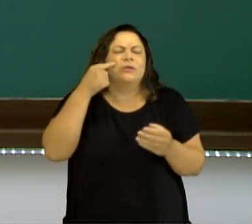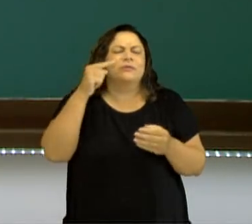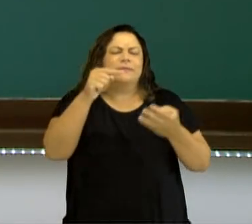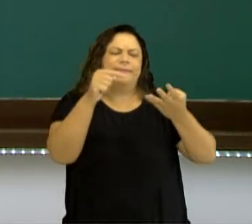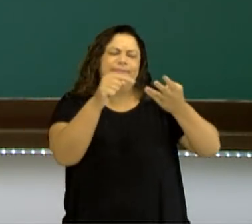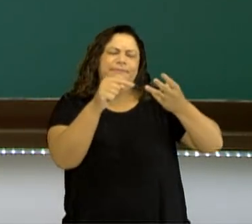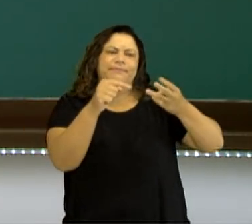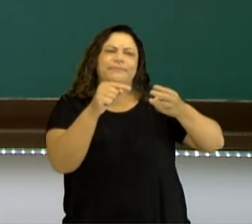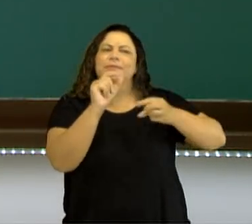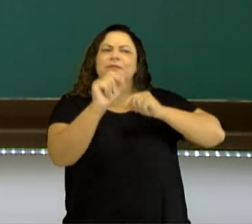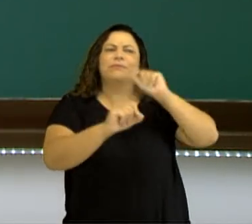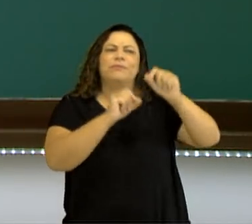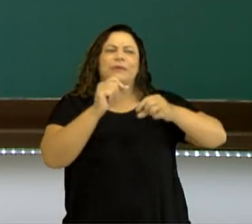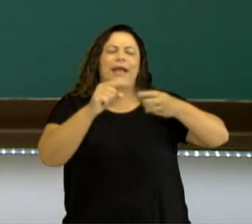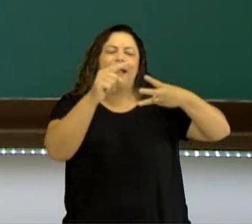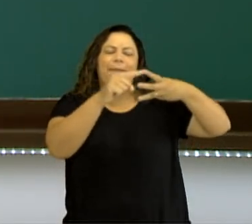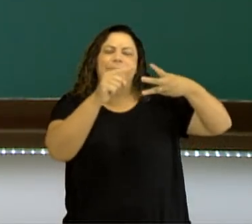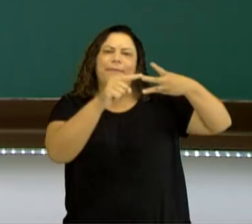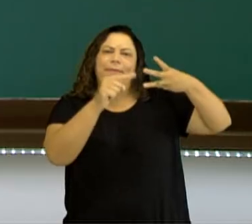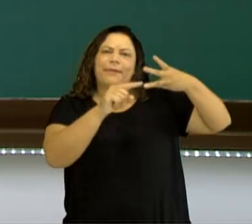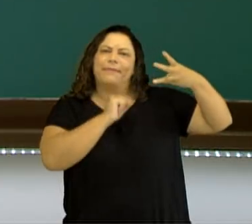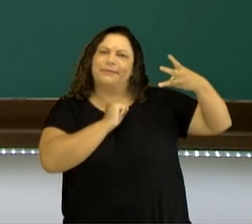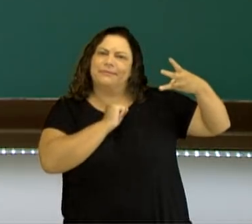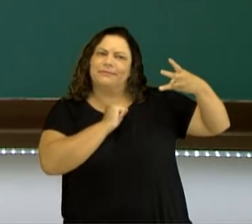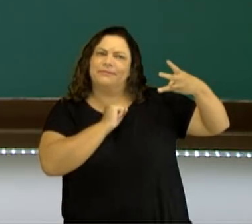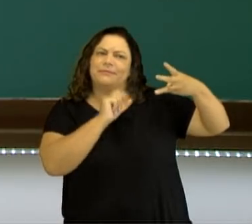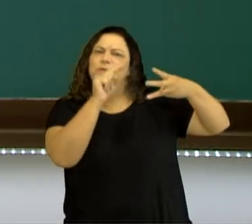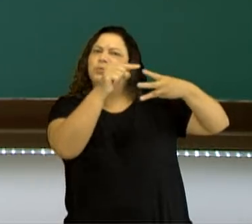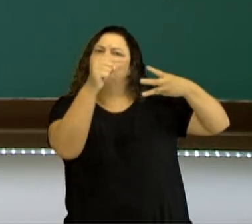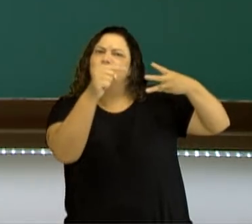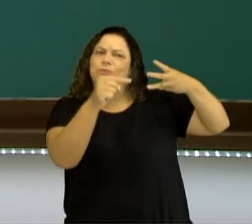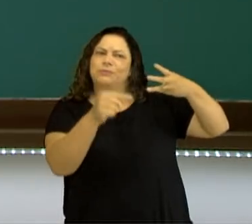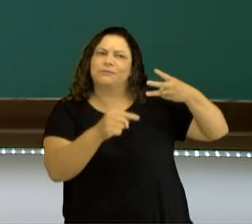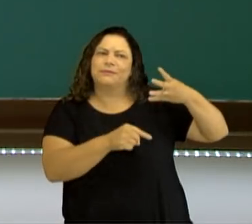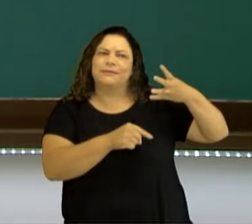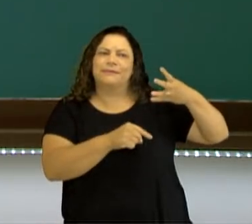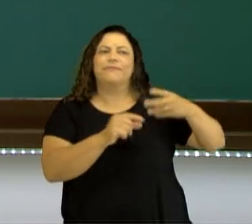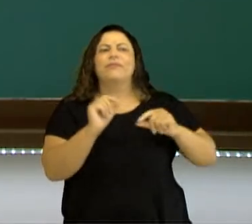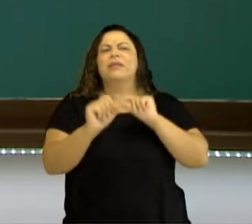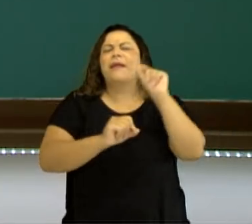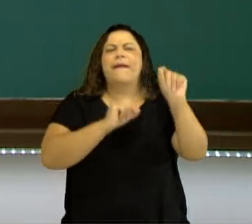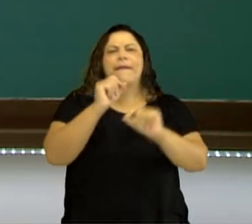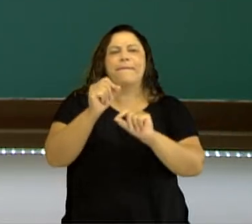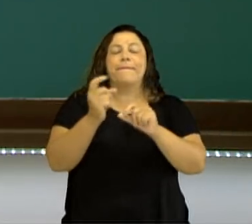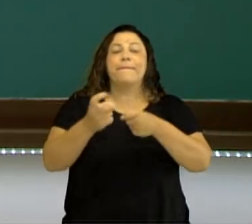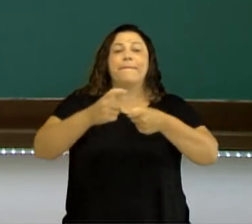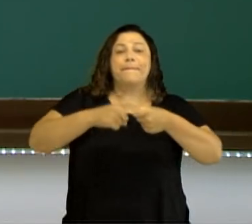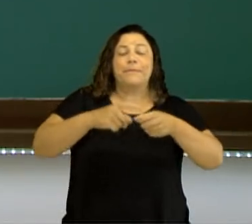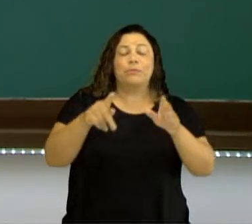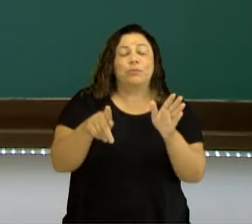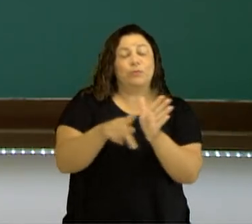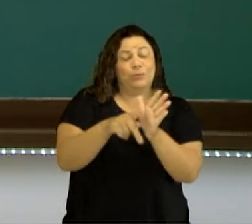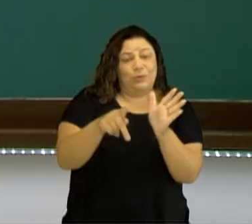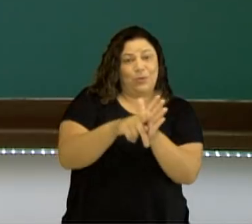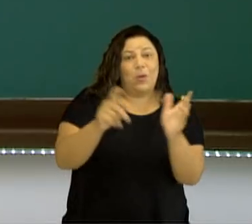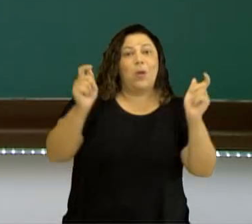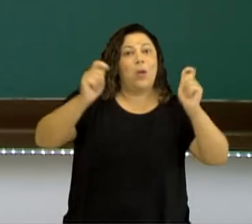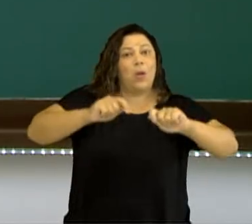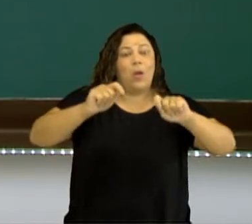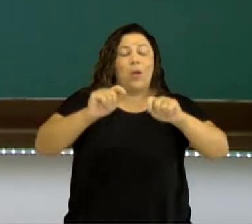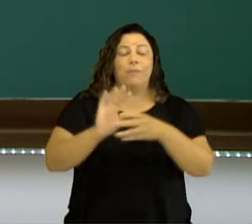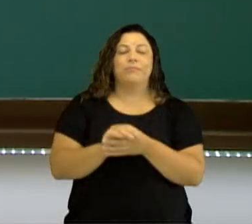identificar se os valores sugeridos aqui na letra A, na B e na C pertencem, estão